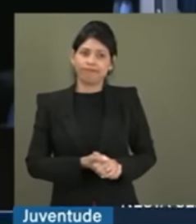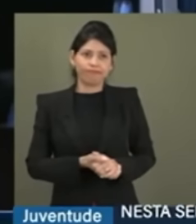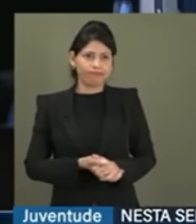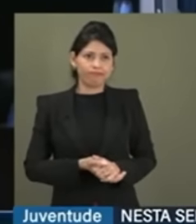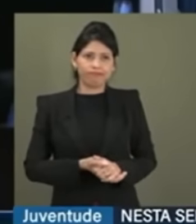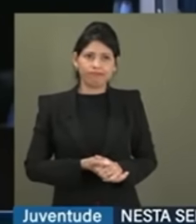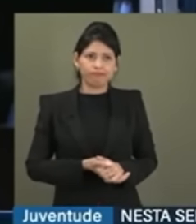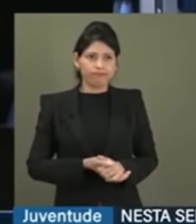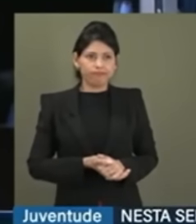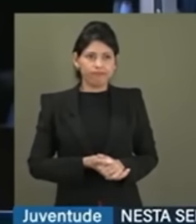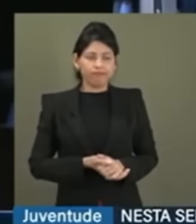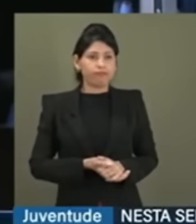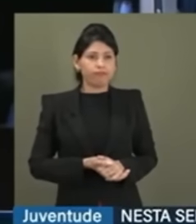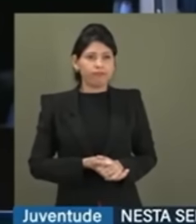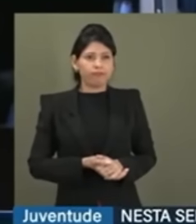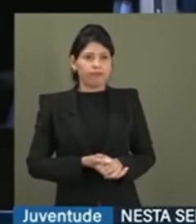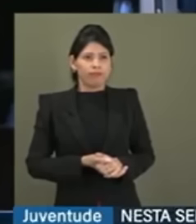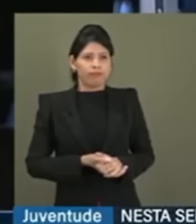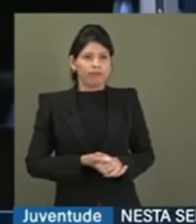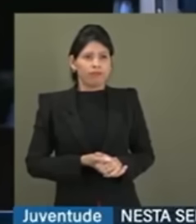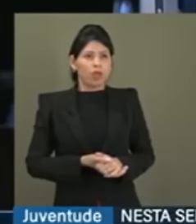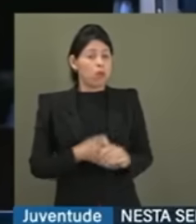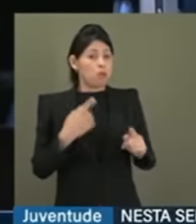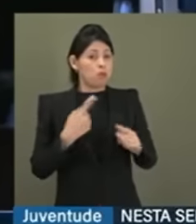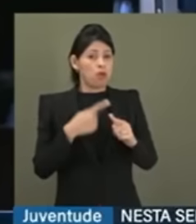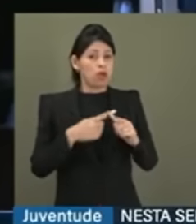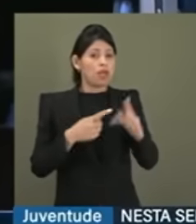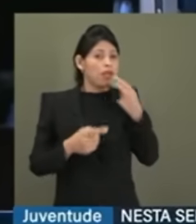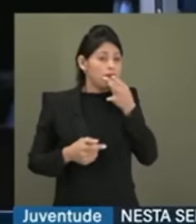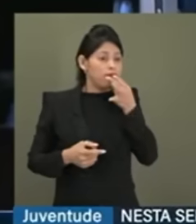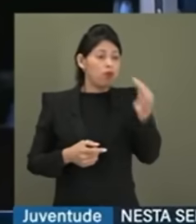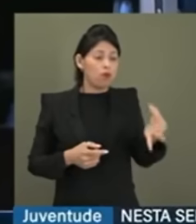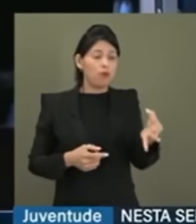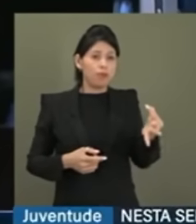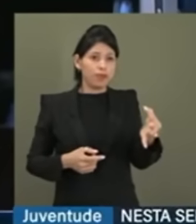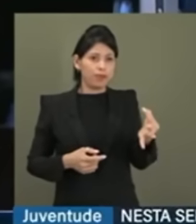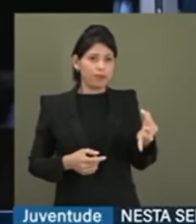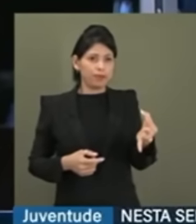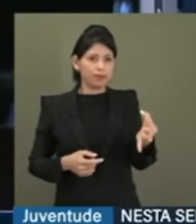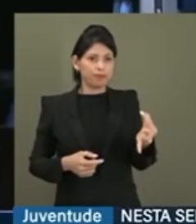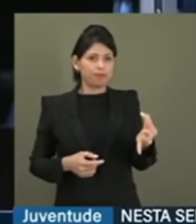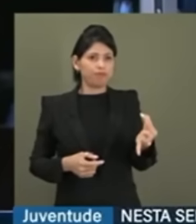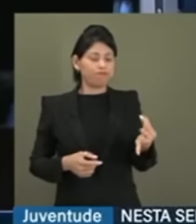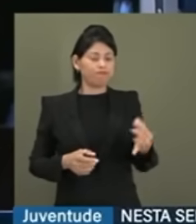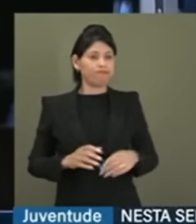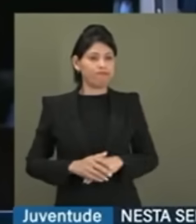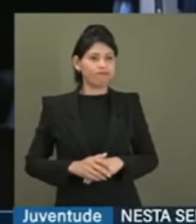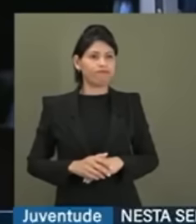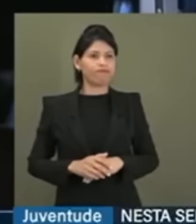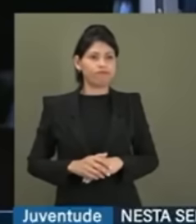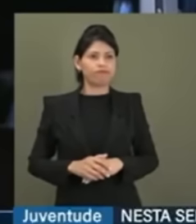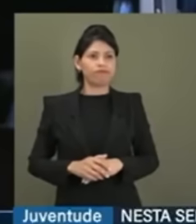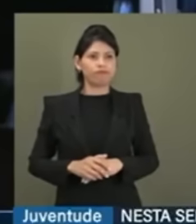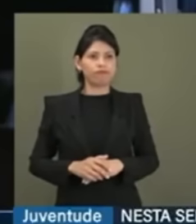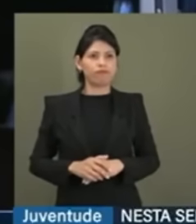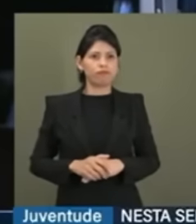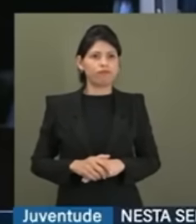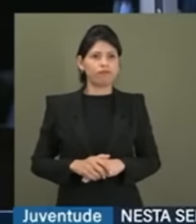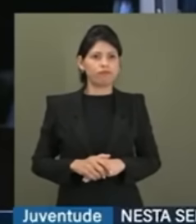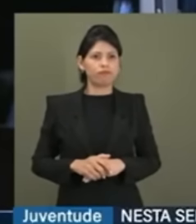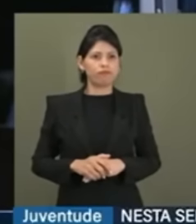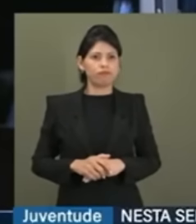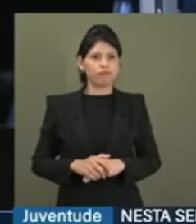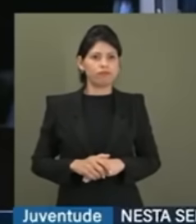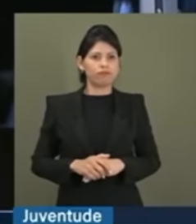demitido por sua opinião ter que se retratar de algo